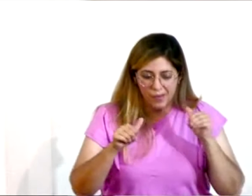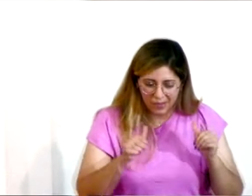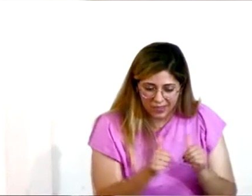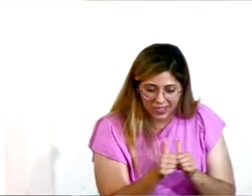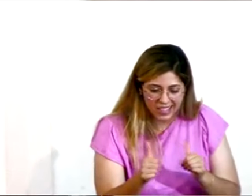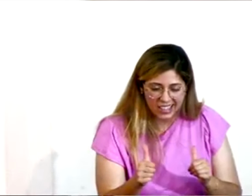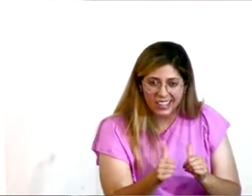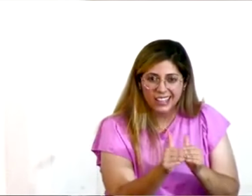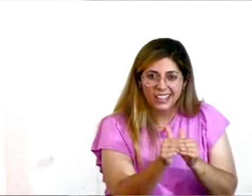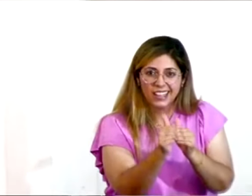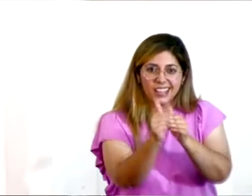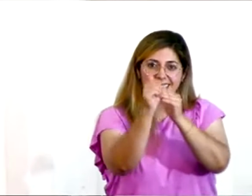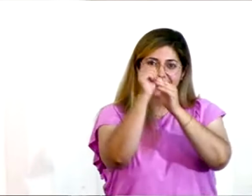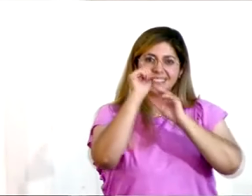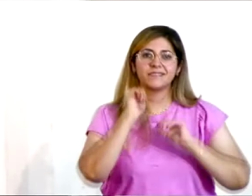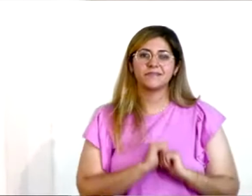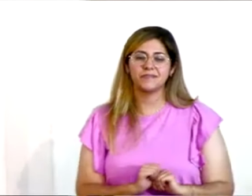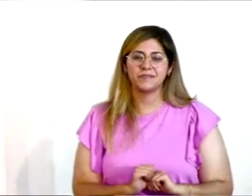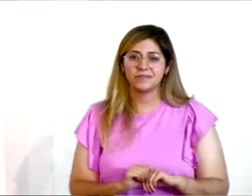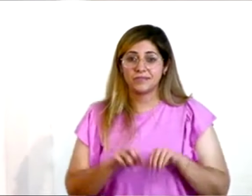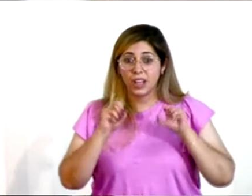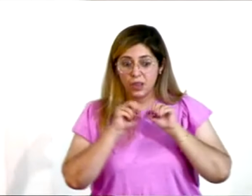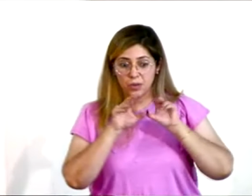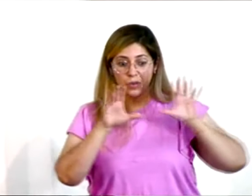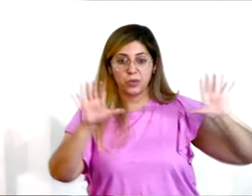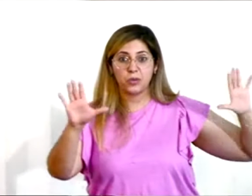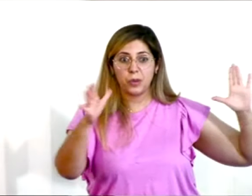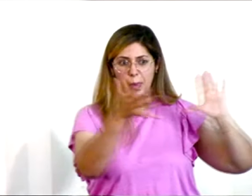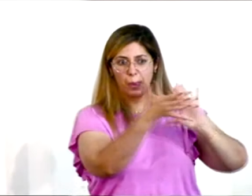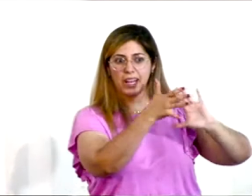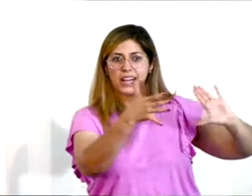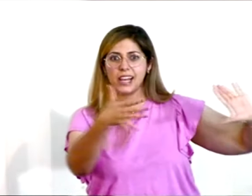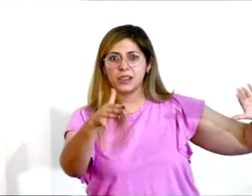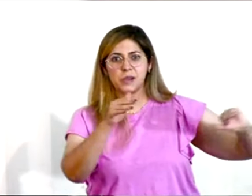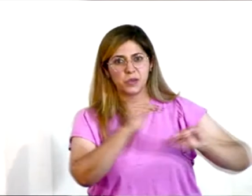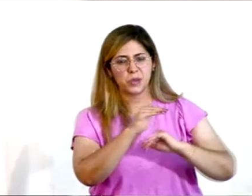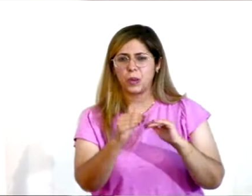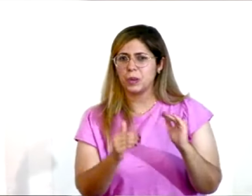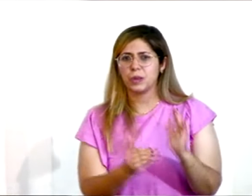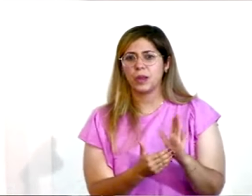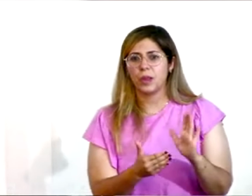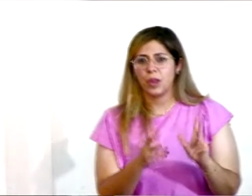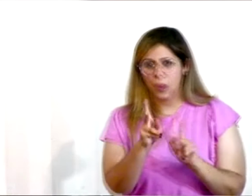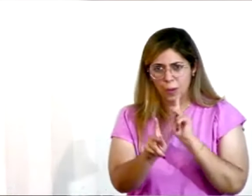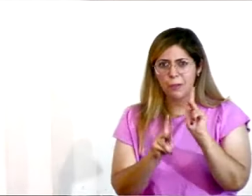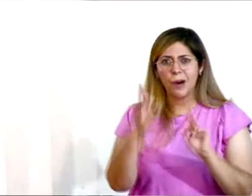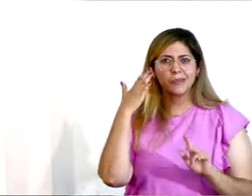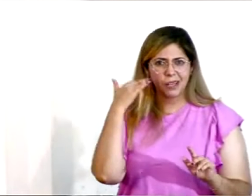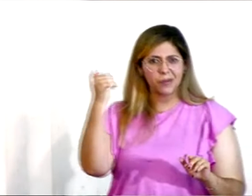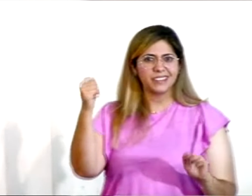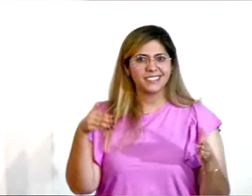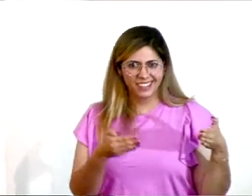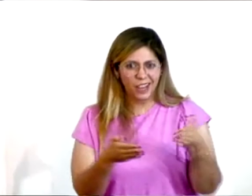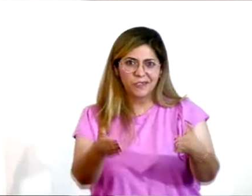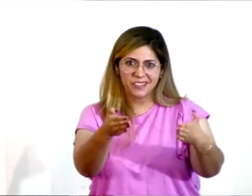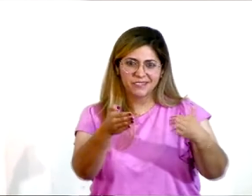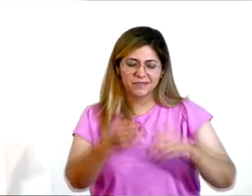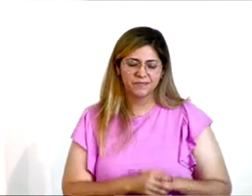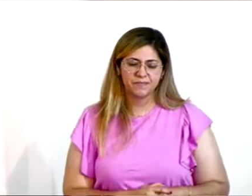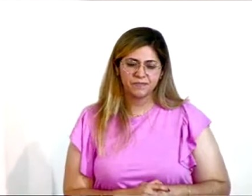iluminando não só um local, iluminando o suficiente para que o povo de Deus soubesse o caminho que deveria andar. A